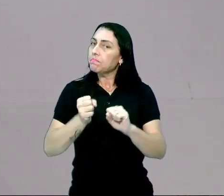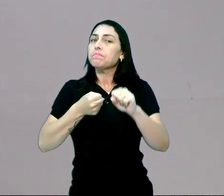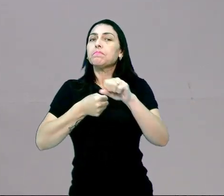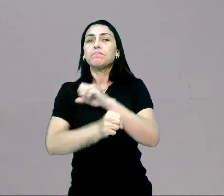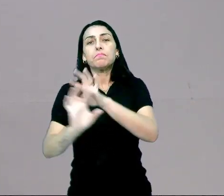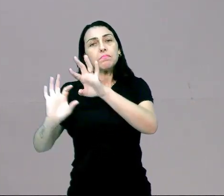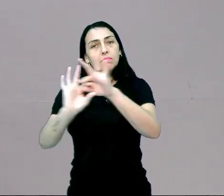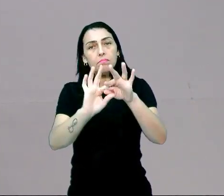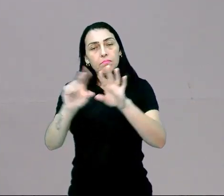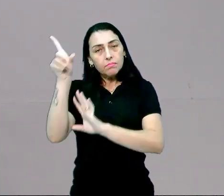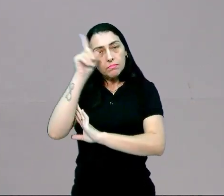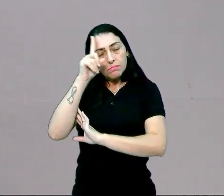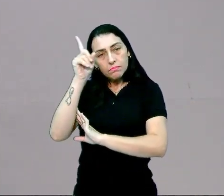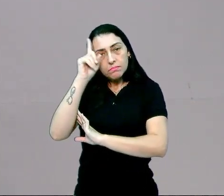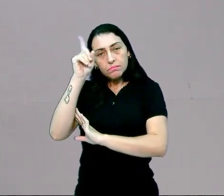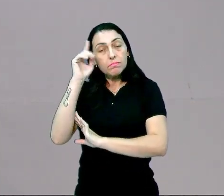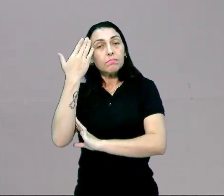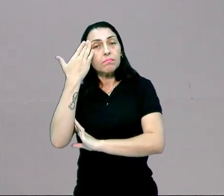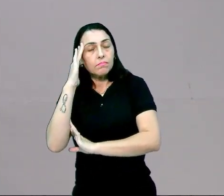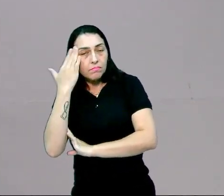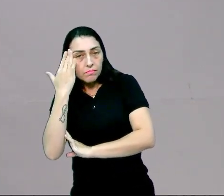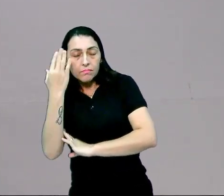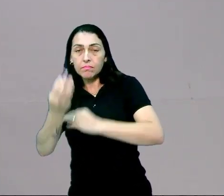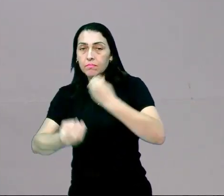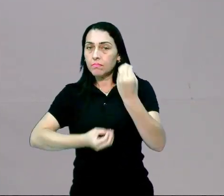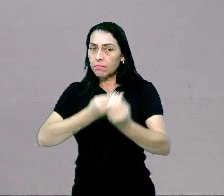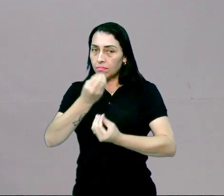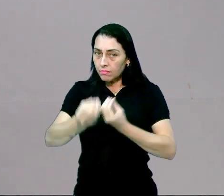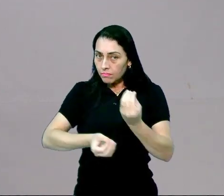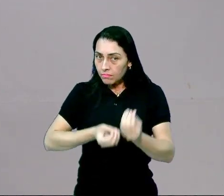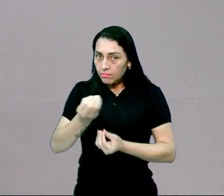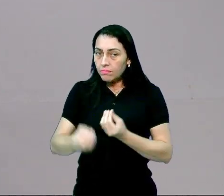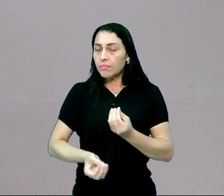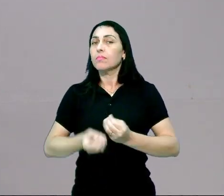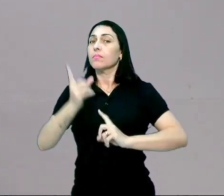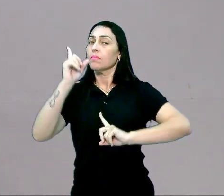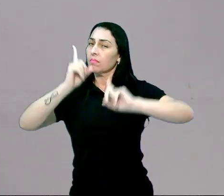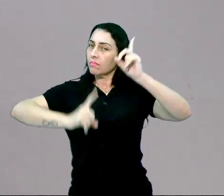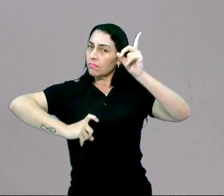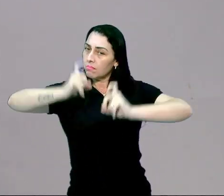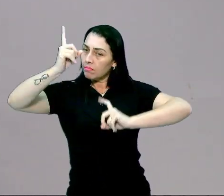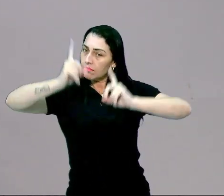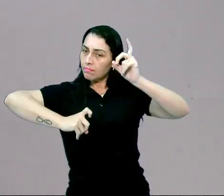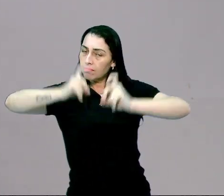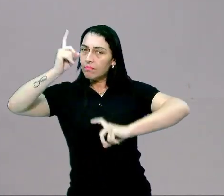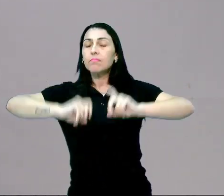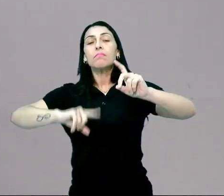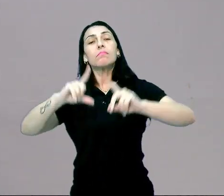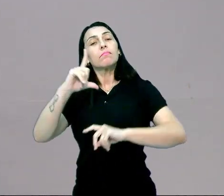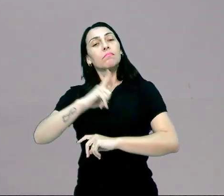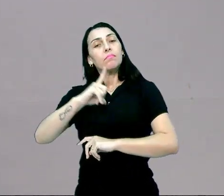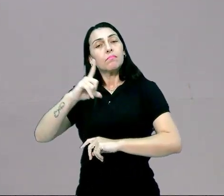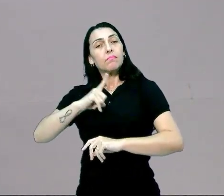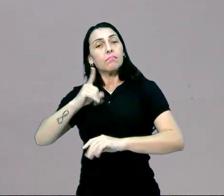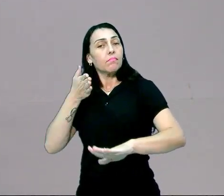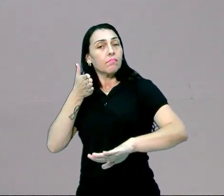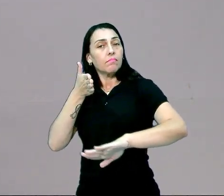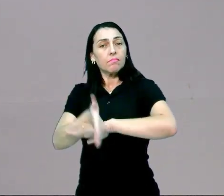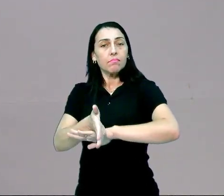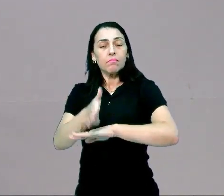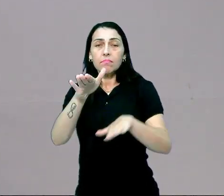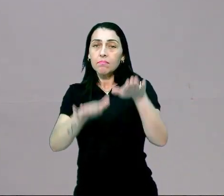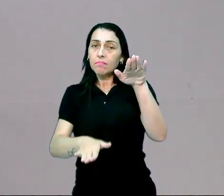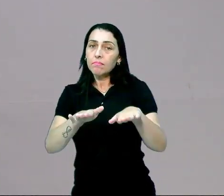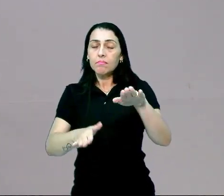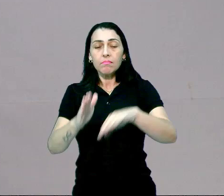contexto cotidiano, que a gente compreende como um instrumento de expressão, que a gente tem ele como acesso a